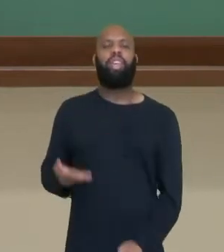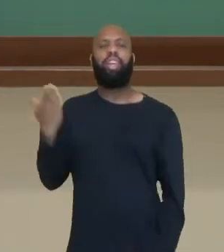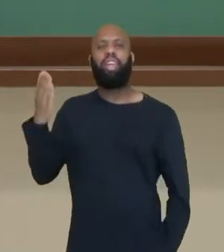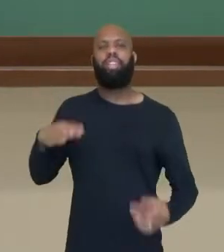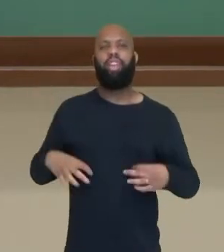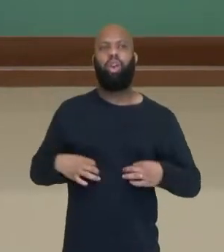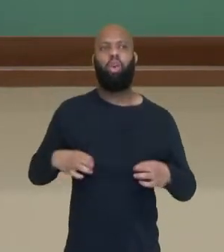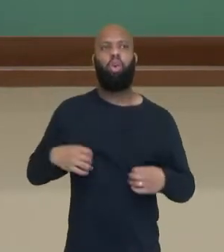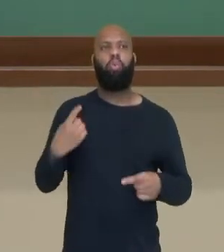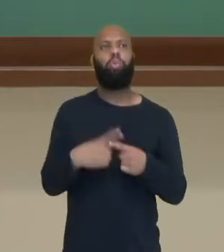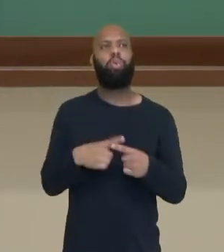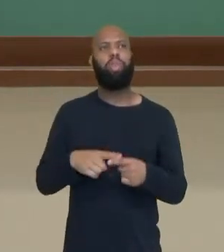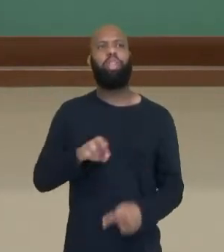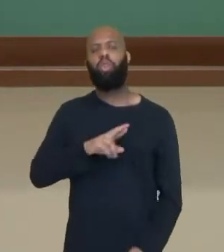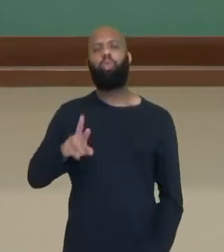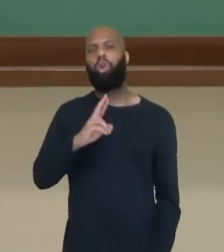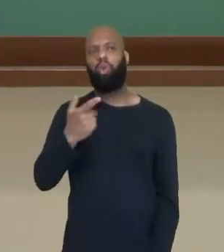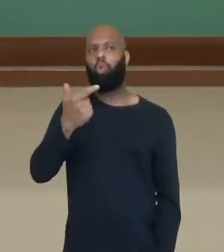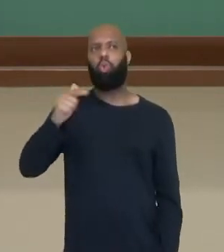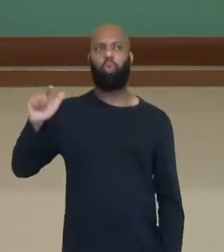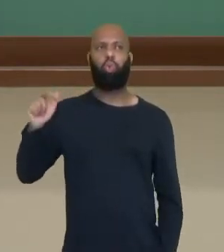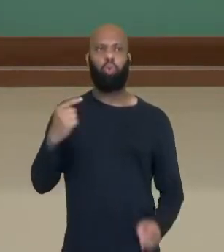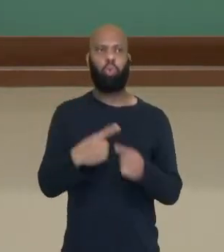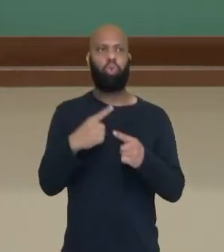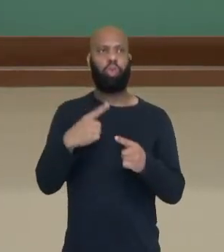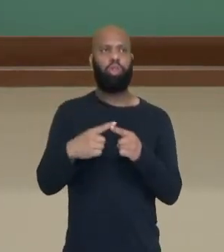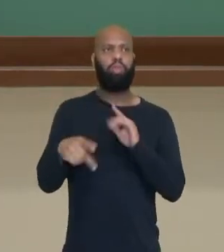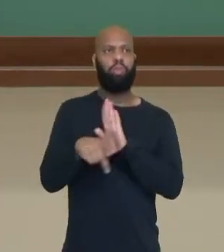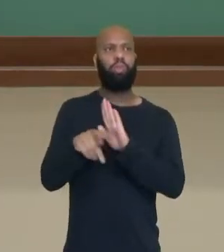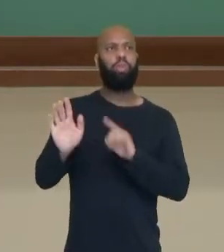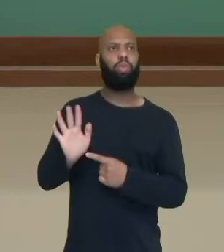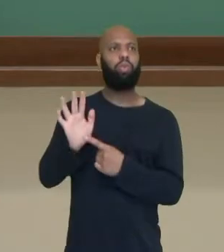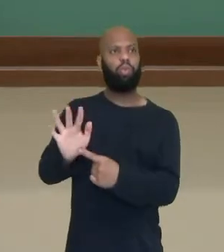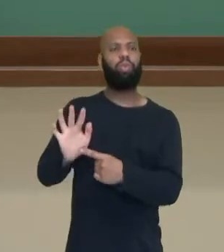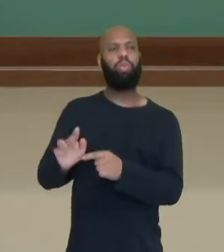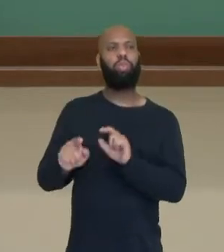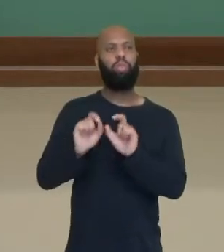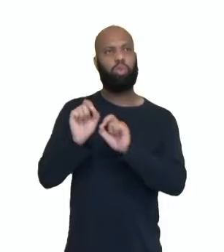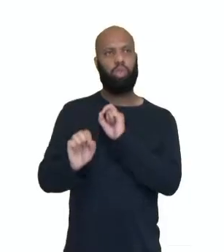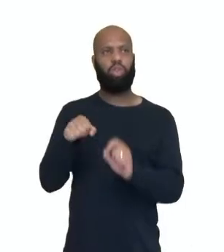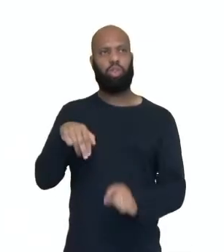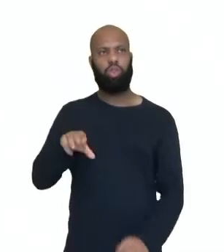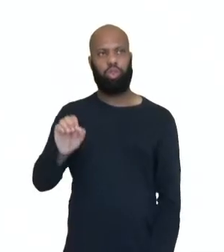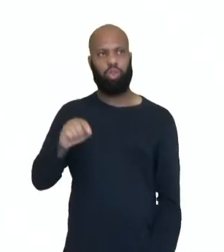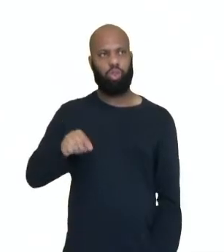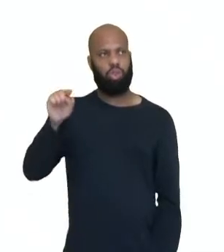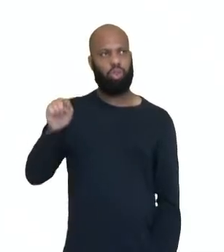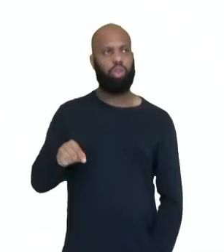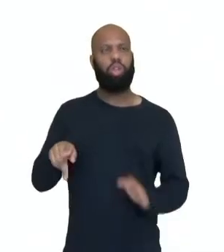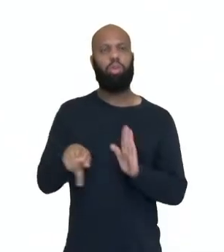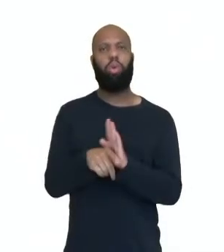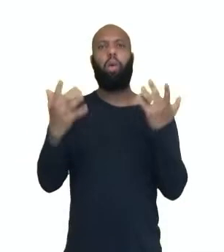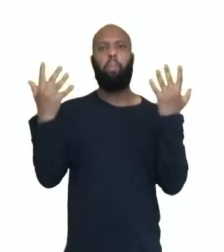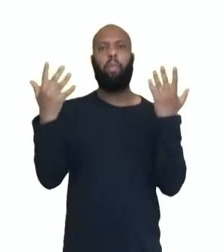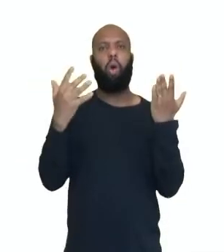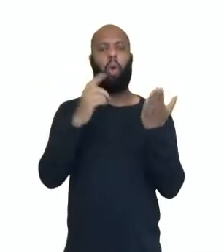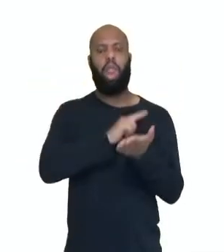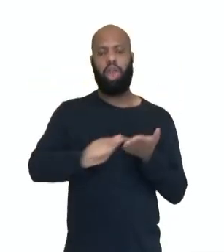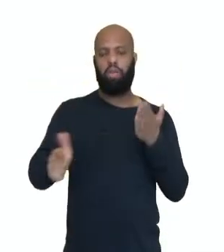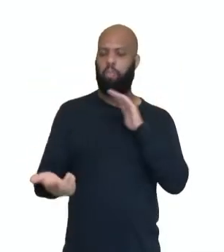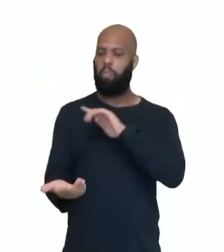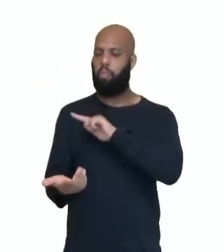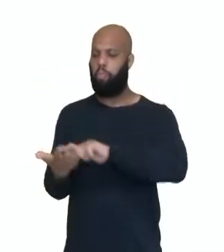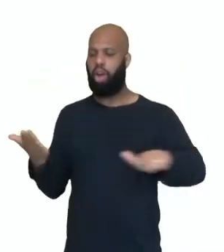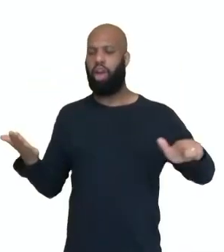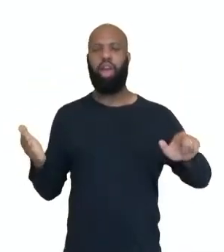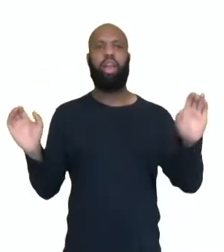que eles não usam outra vestimenta? Então, para mostrar que o sumô é uma luta de mãos limpas. O que isso quer dizer? É